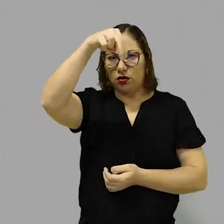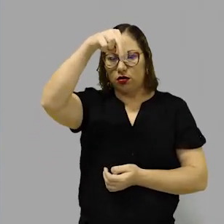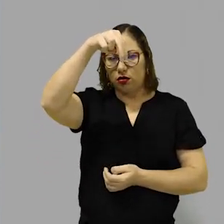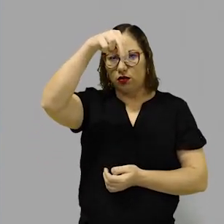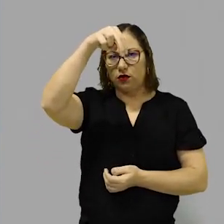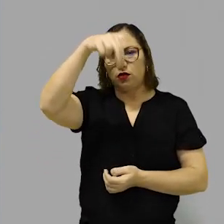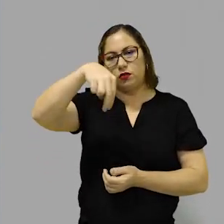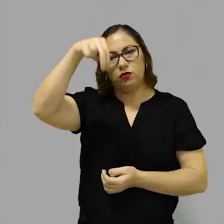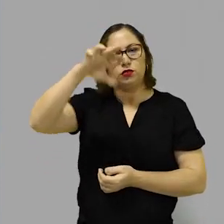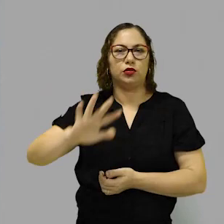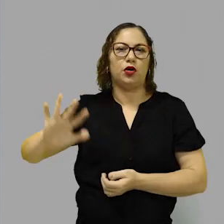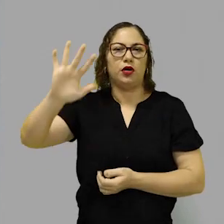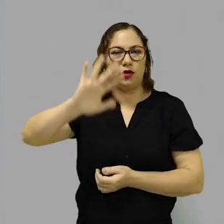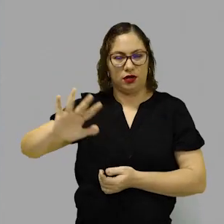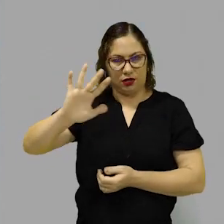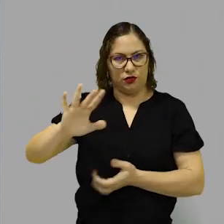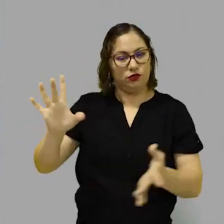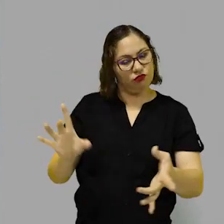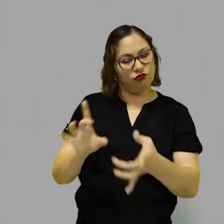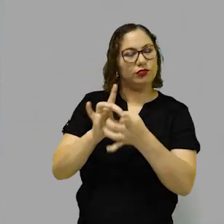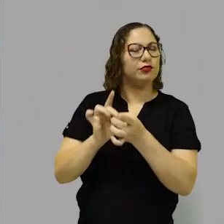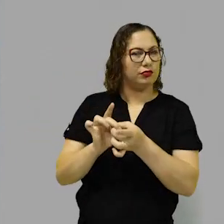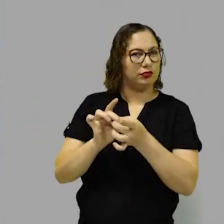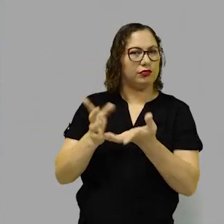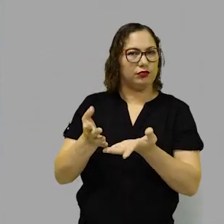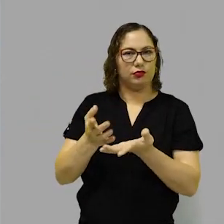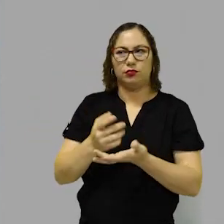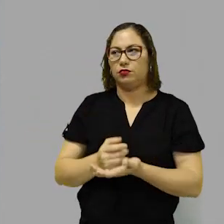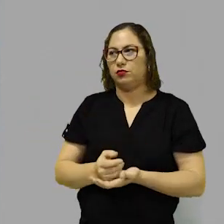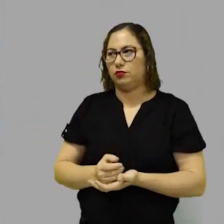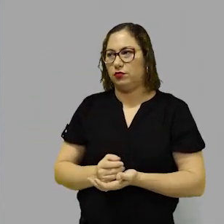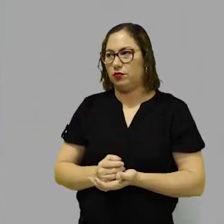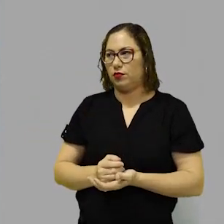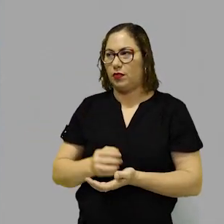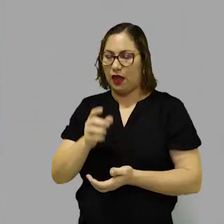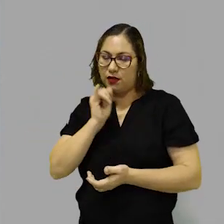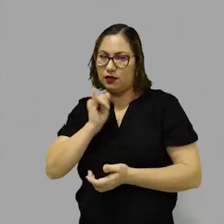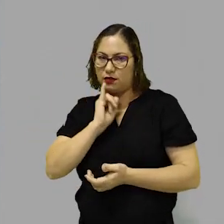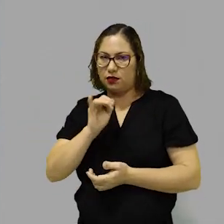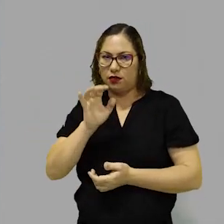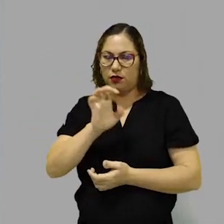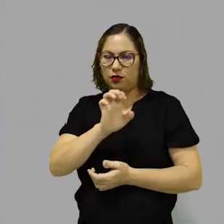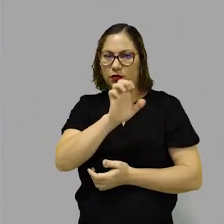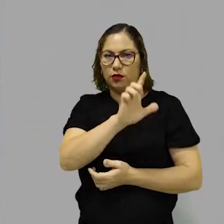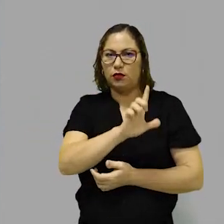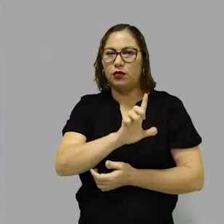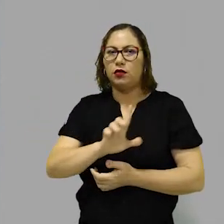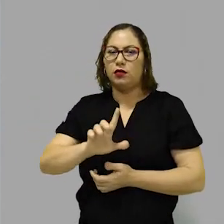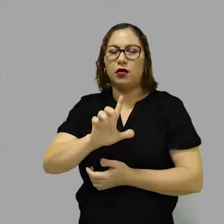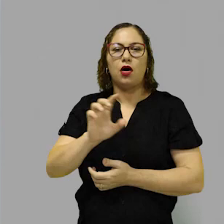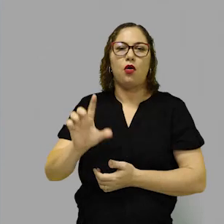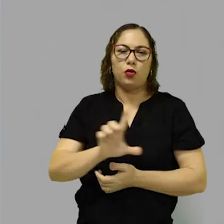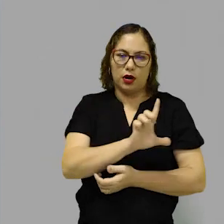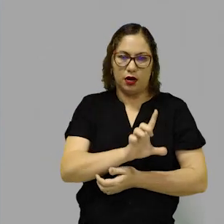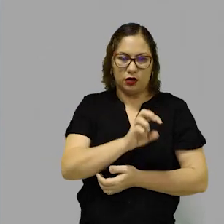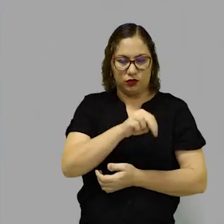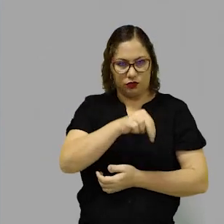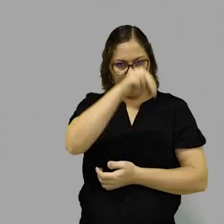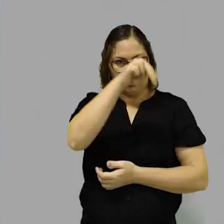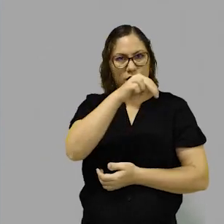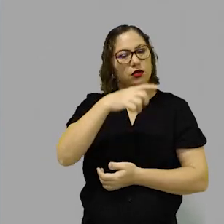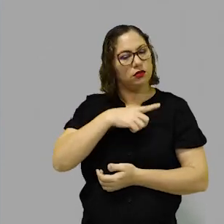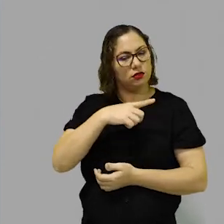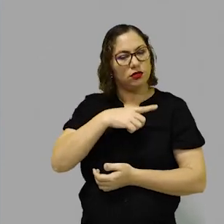norte-nordeste. Olha a lógica. Entre o leste e o nordeste, nós temos um outro ponto, que é o